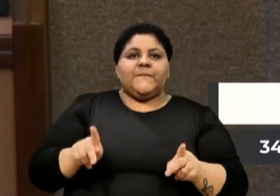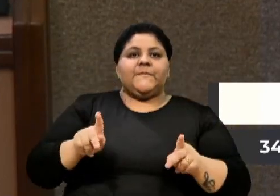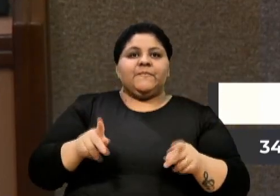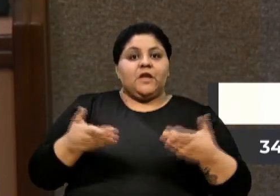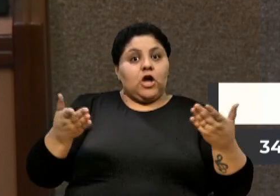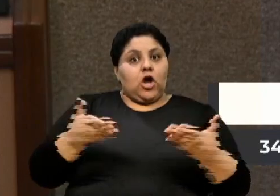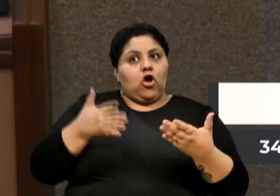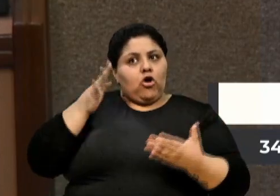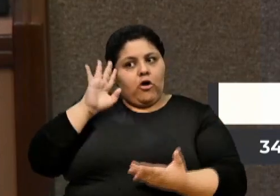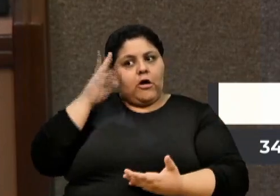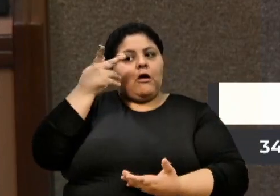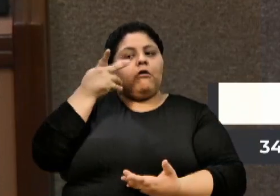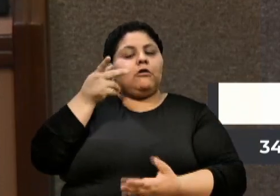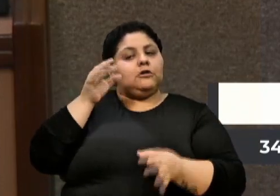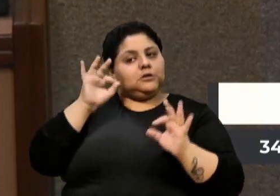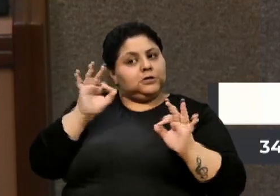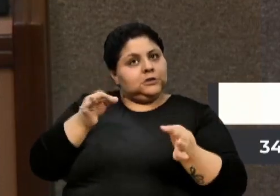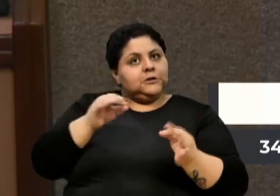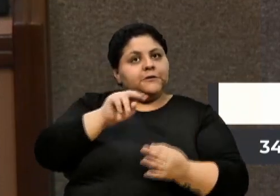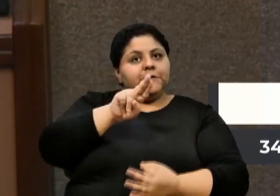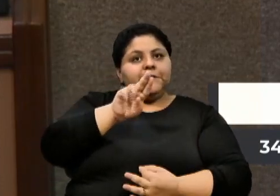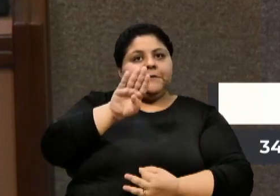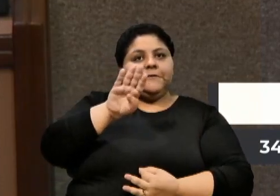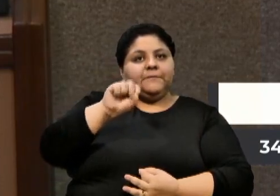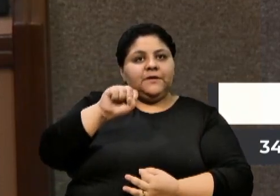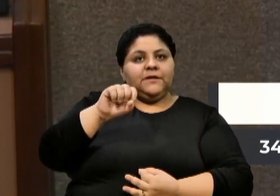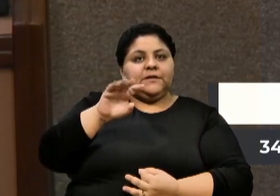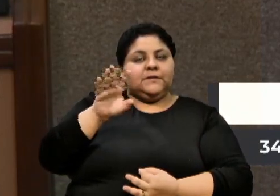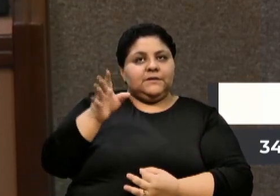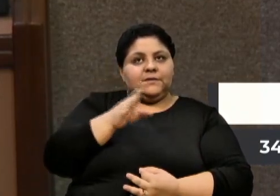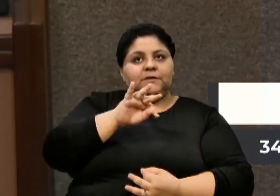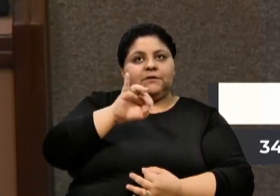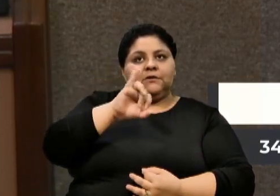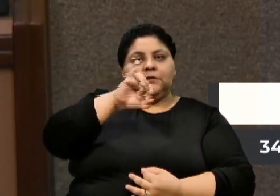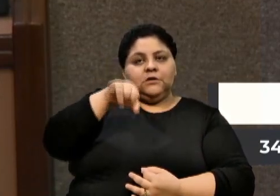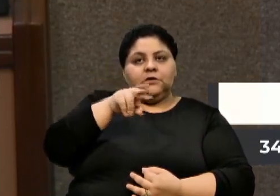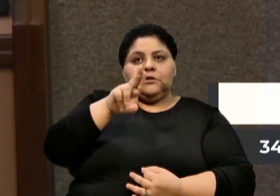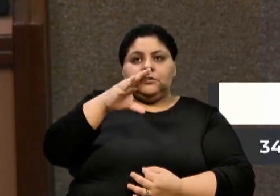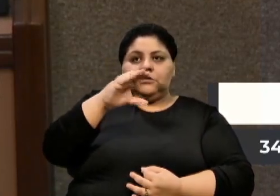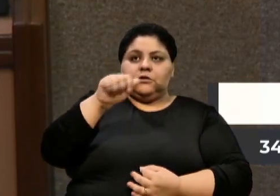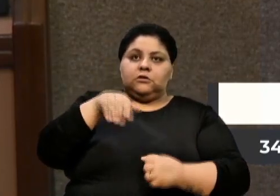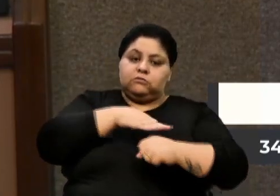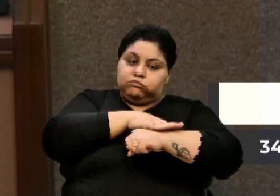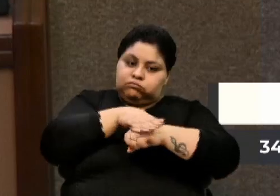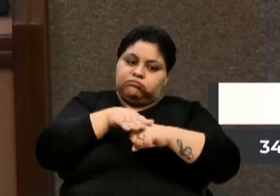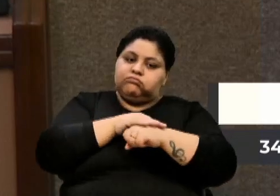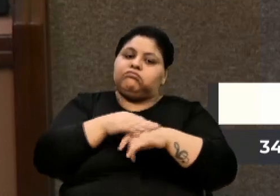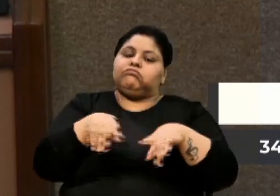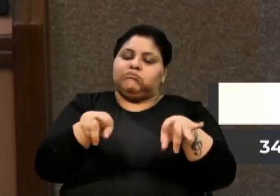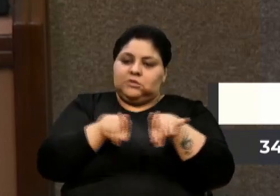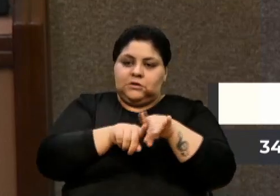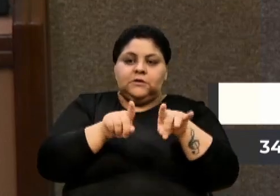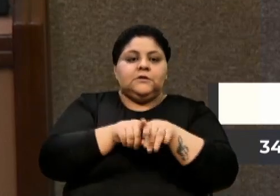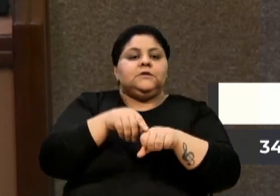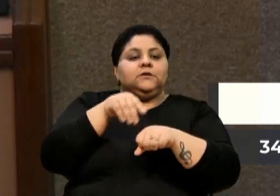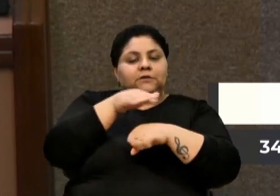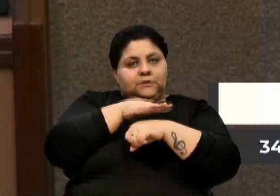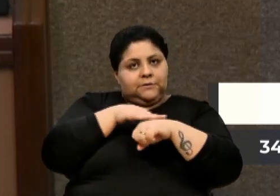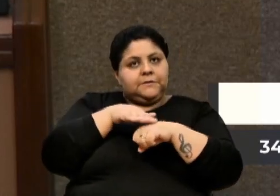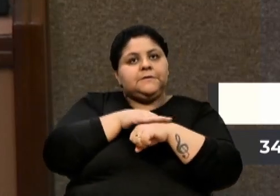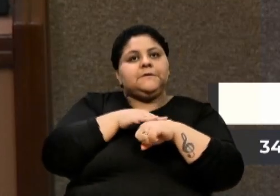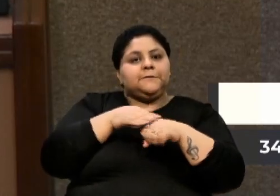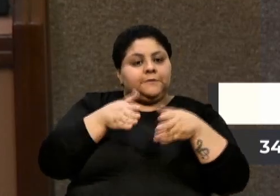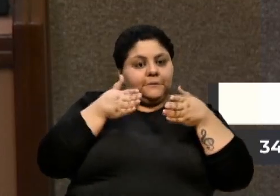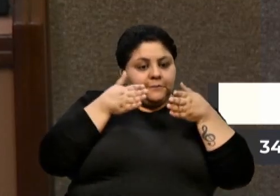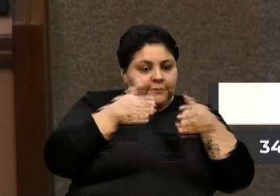andando ali na UBS de Tijuca com muito diálogo e também com muita persistência. Então, tomara que, né, aos pouquinhos